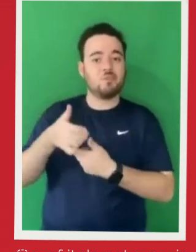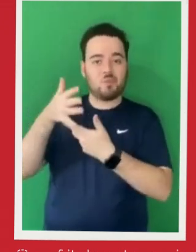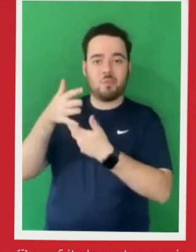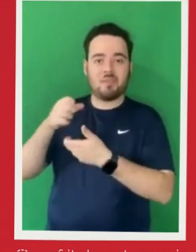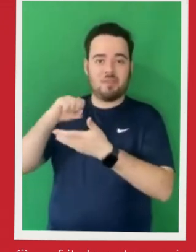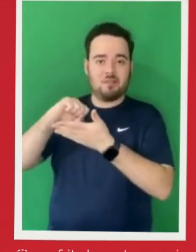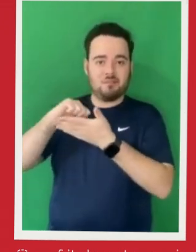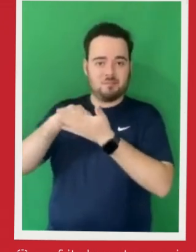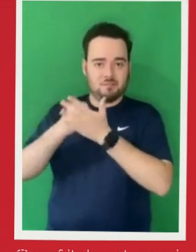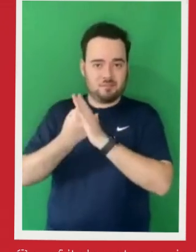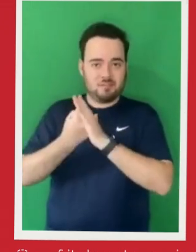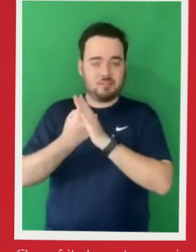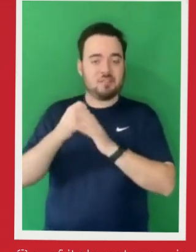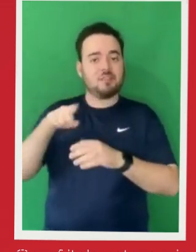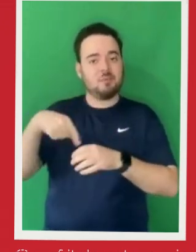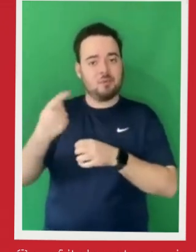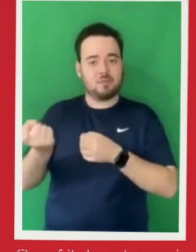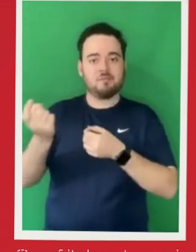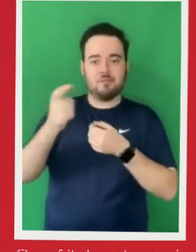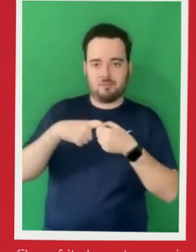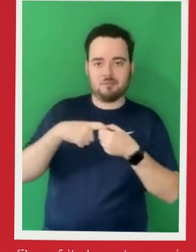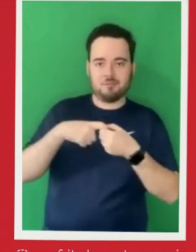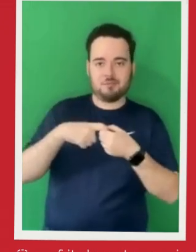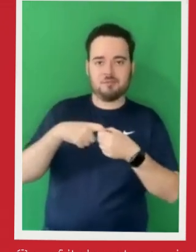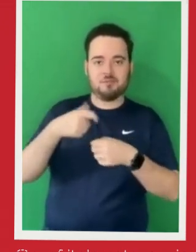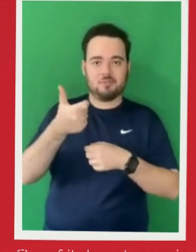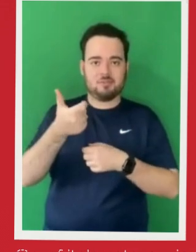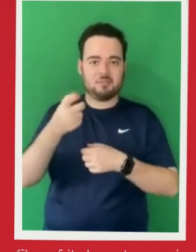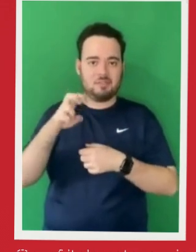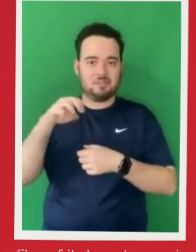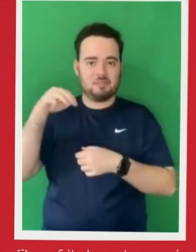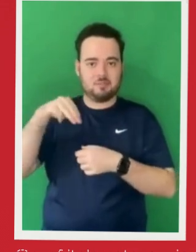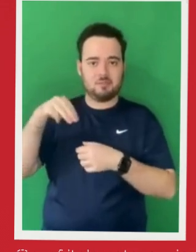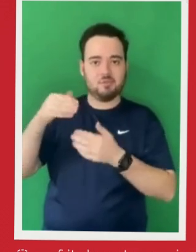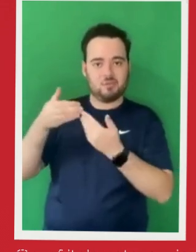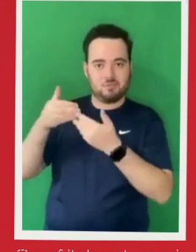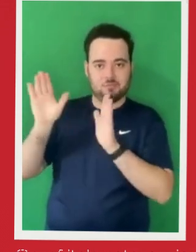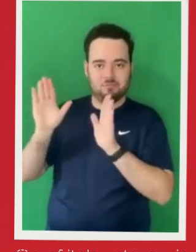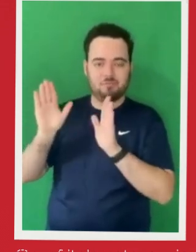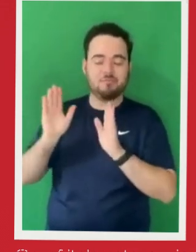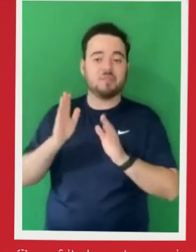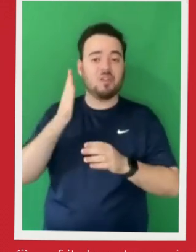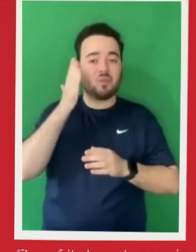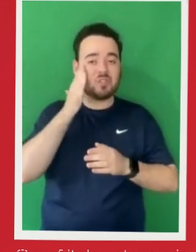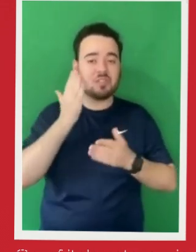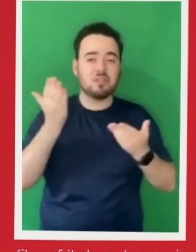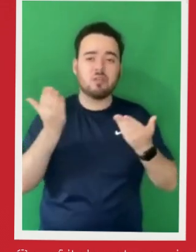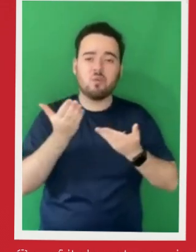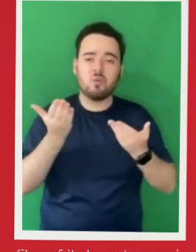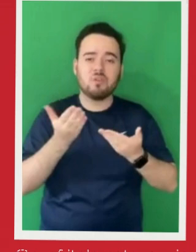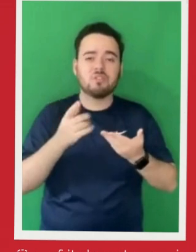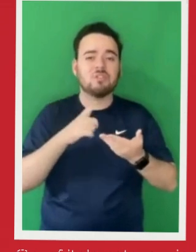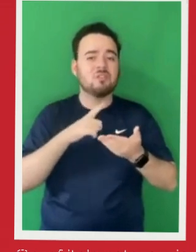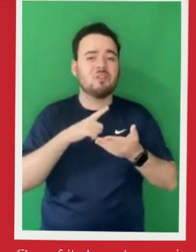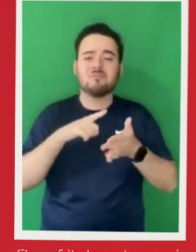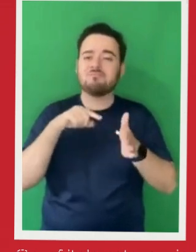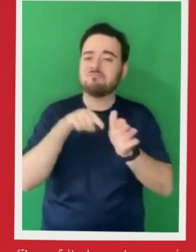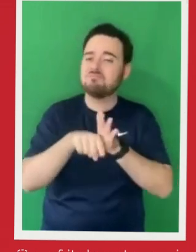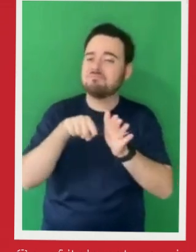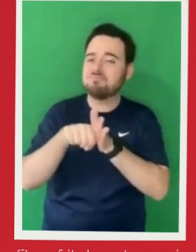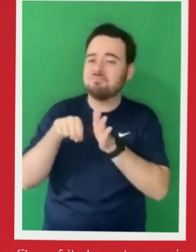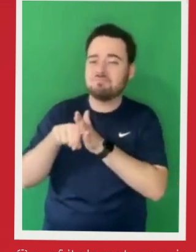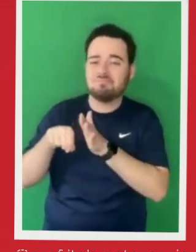né? Eu vou tirar os comentários e eu volto nos últimos 15 minutos. Eu sei, gente, que hoje